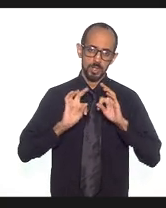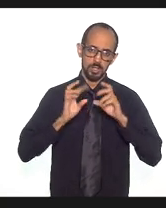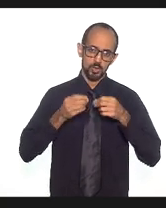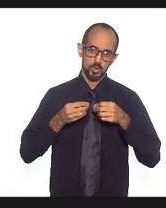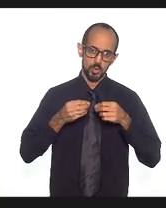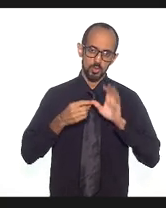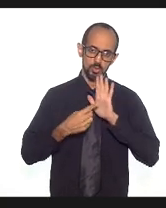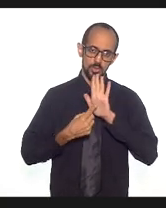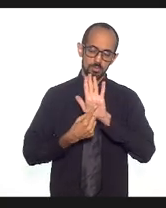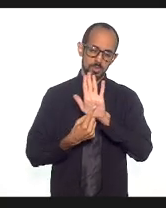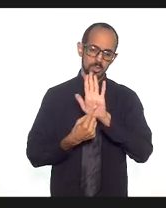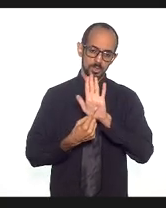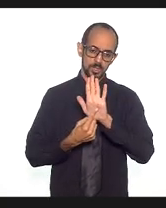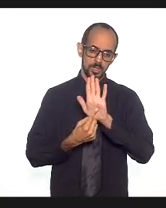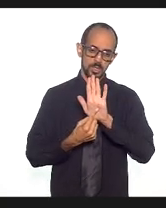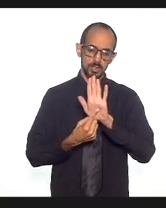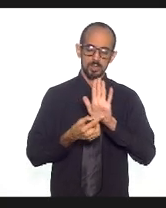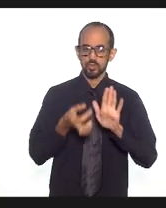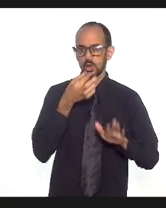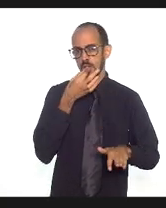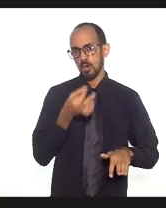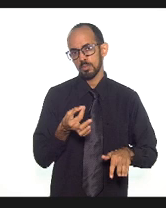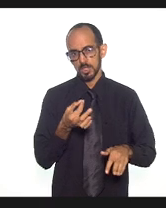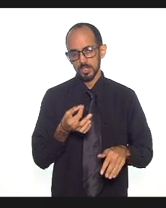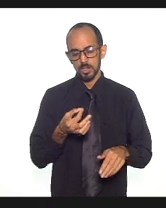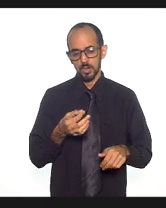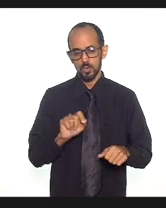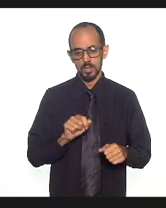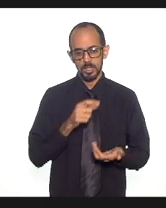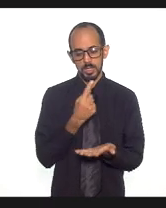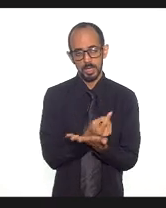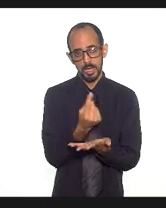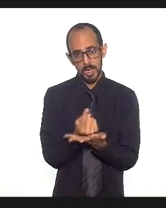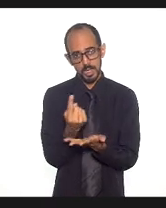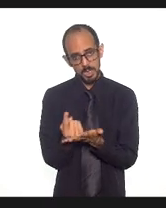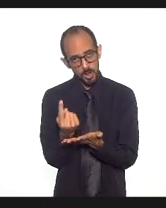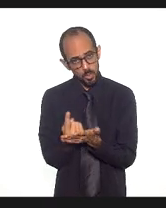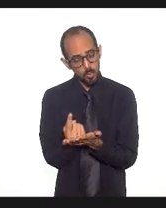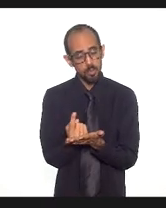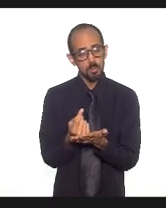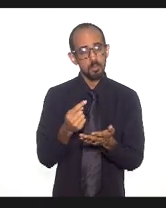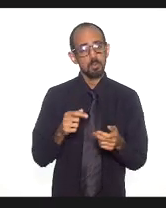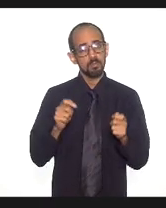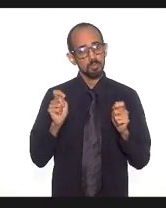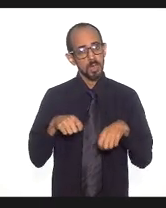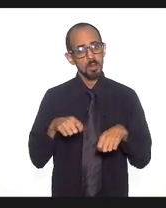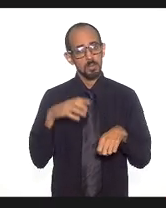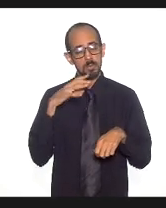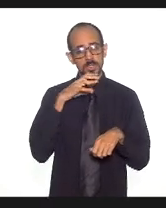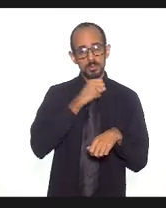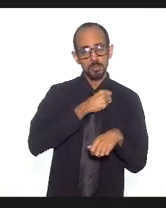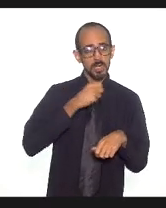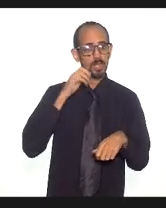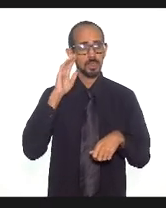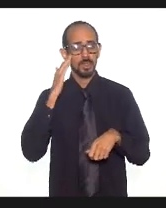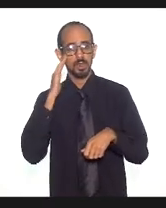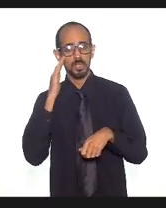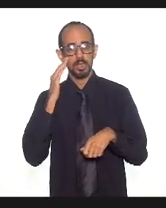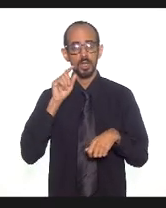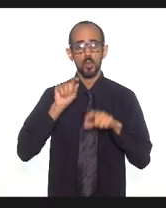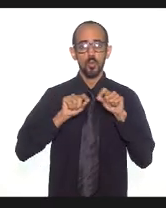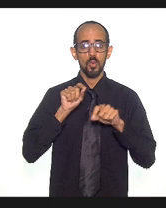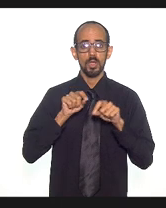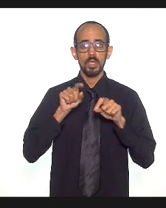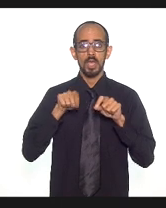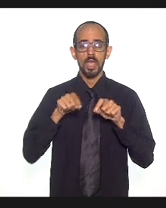né, os seus pontos de vista, e que esses pontos de vista possam ser considerados e levados, né, a um entendimento do que é melhor